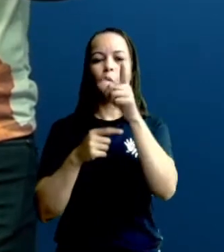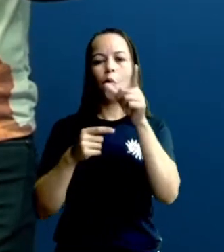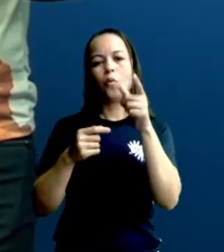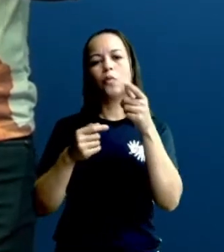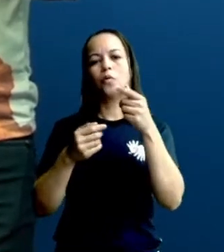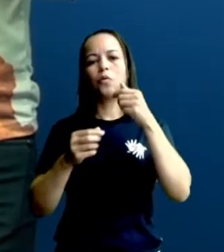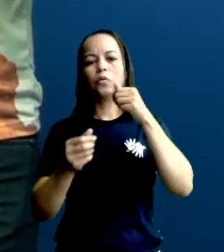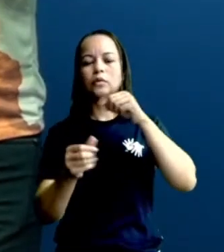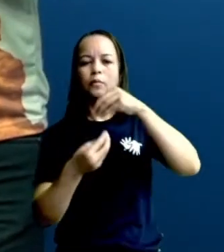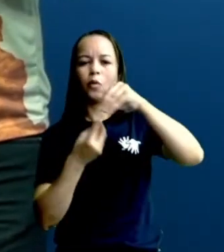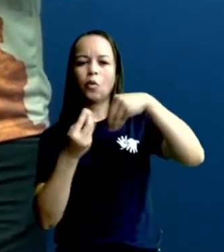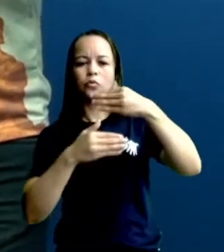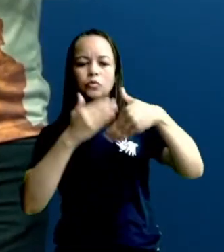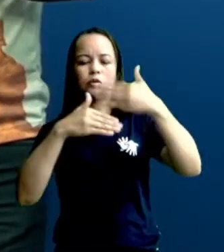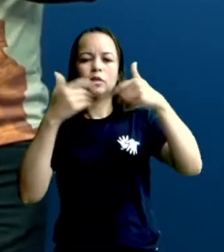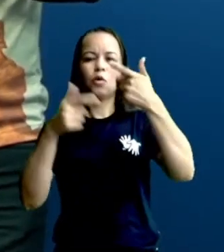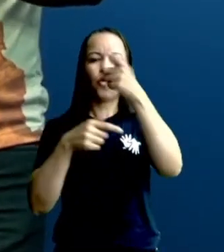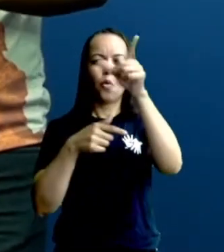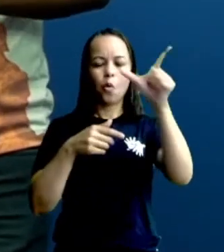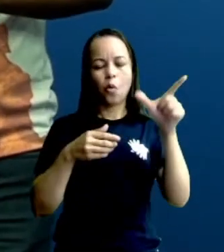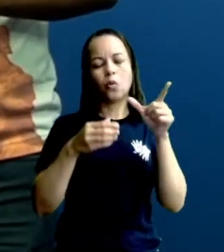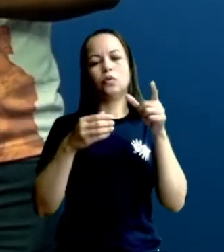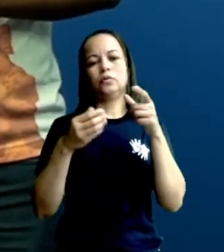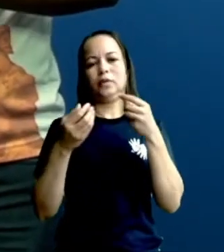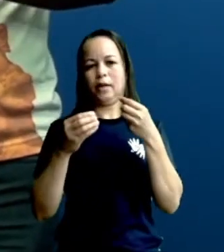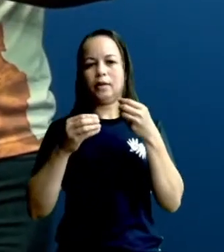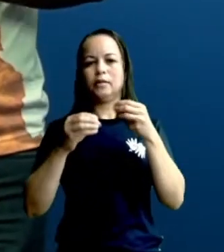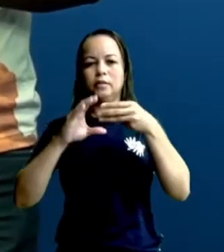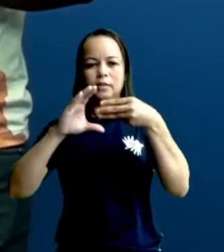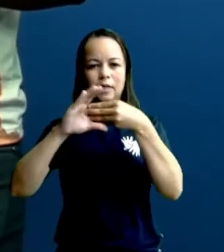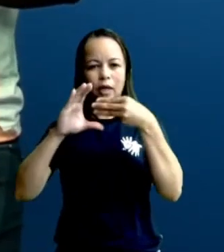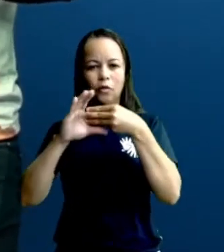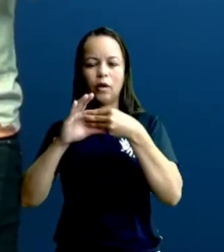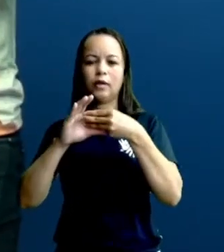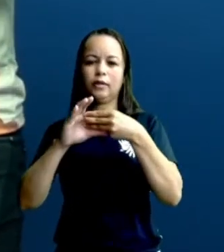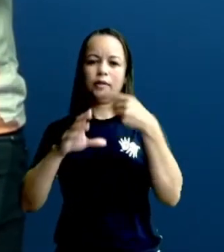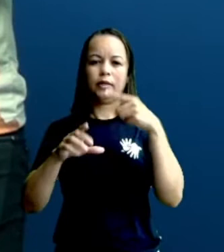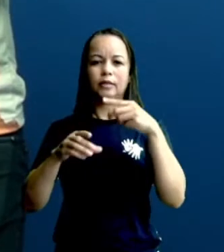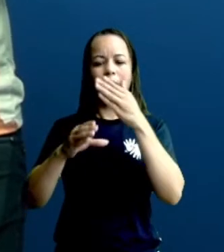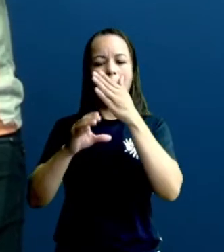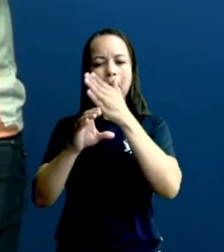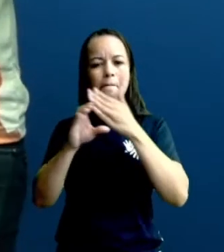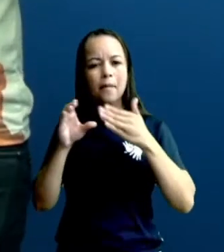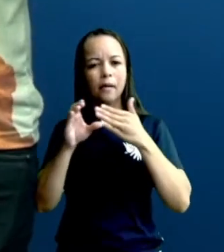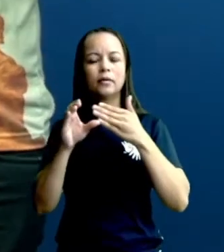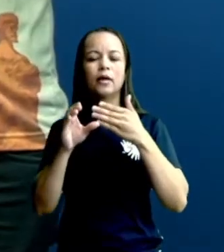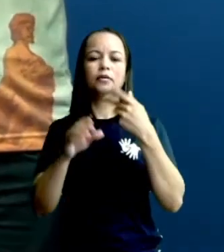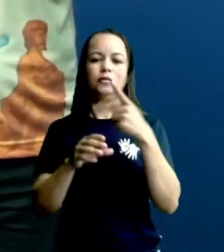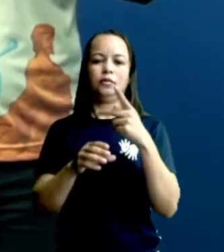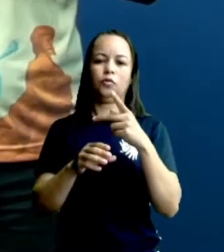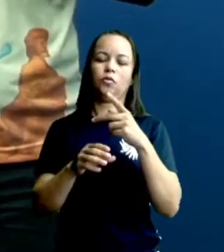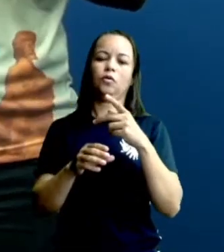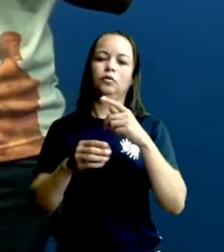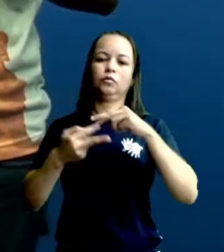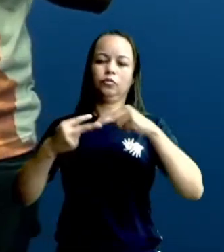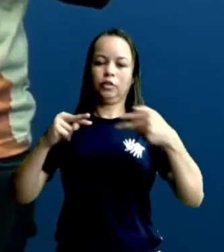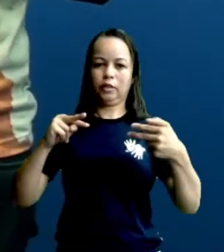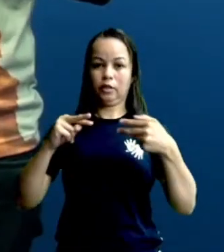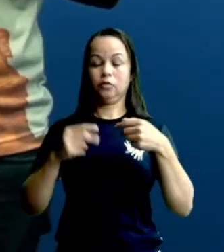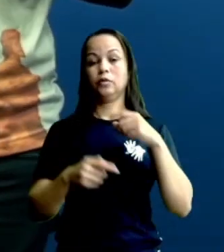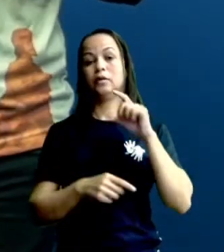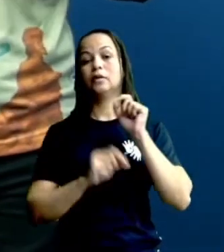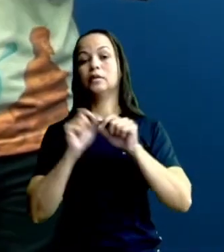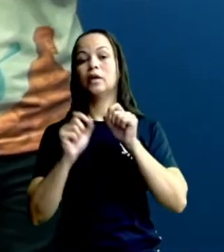outras células que tenham metade do seu código genético. Então, seria células